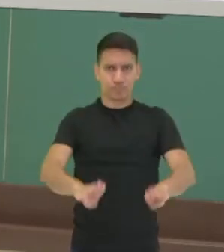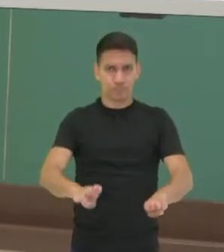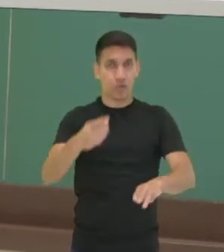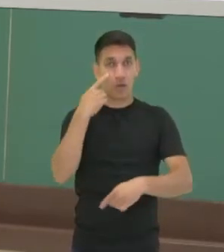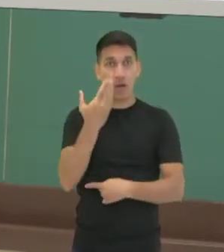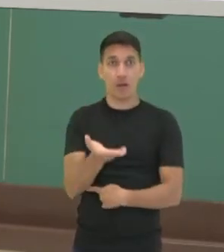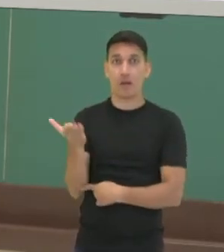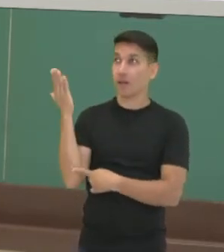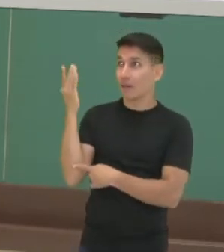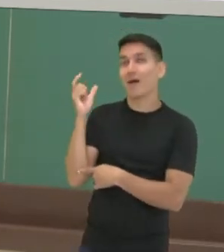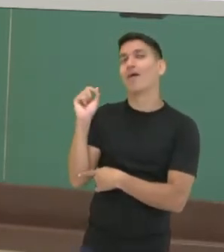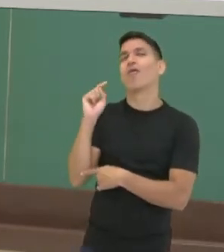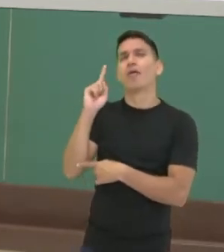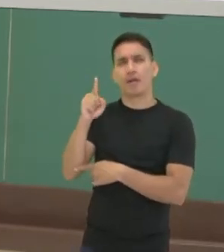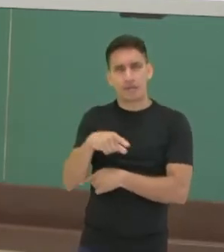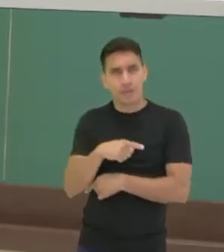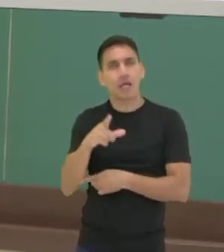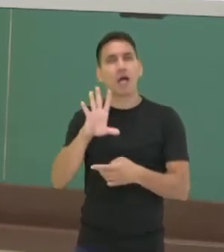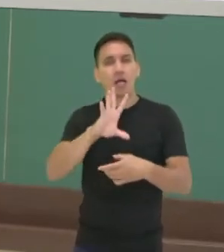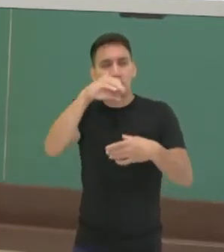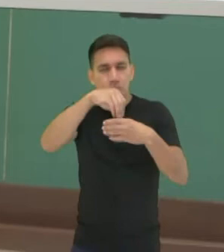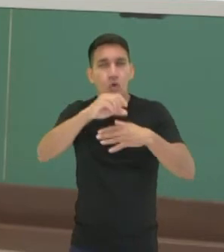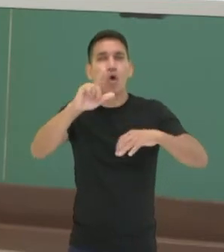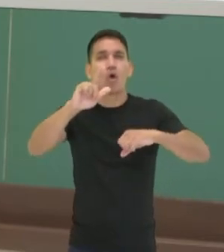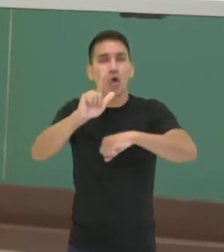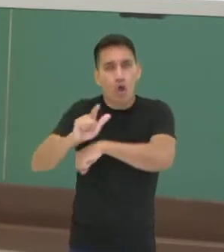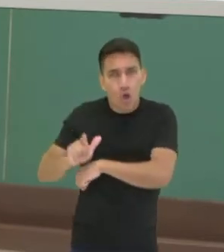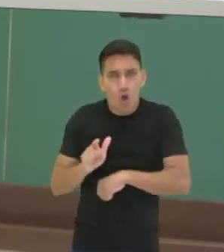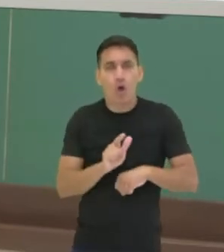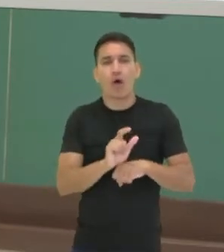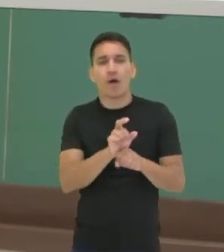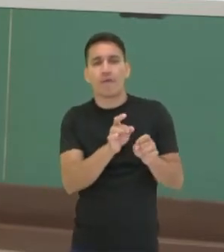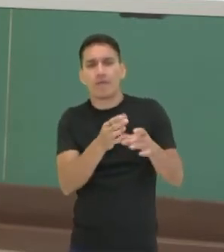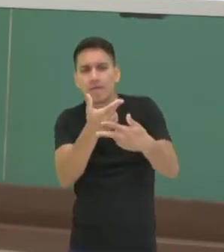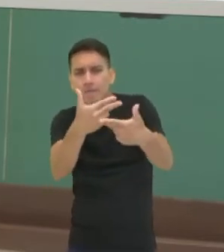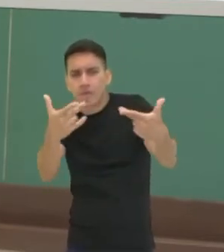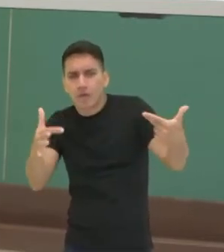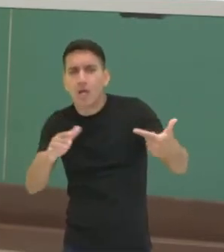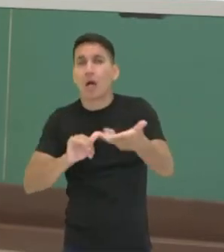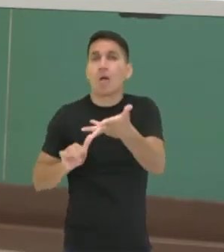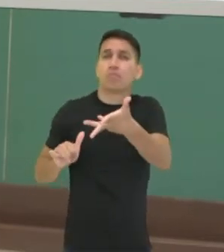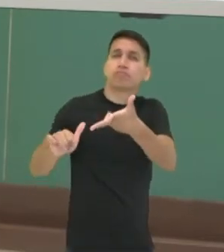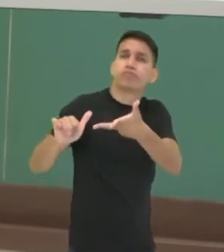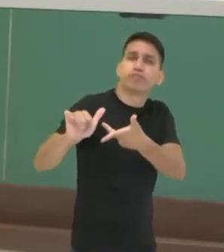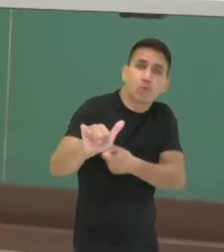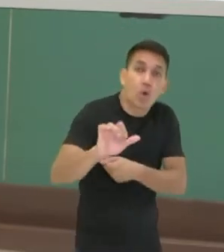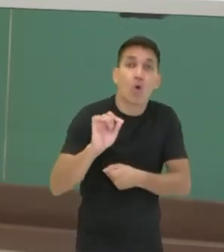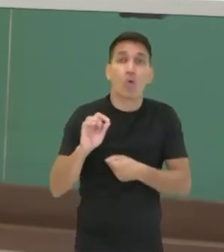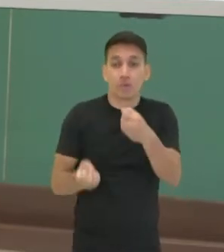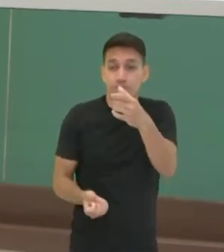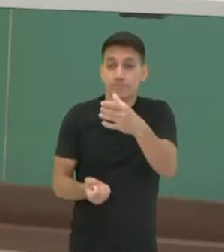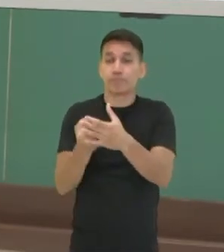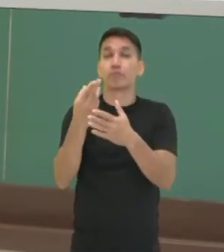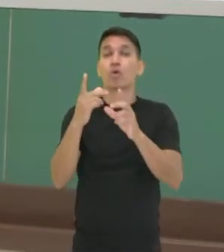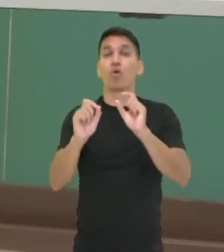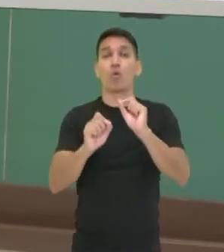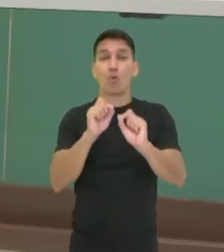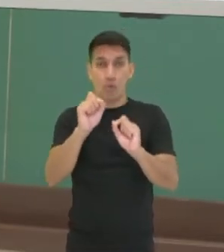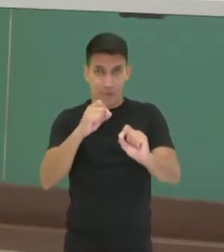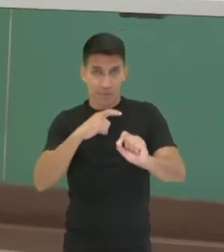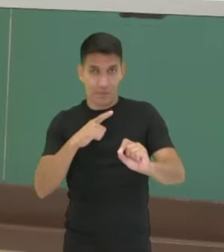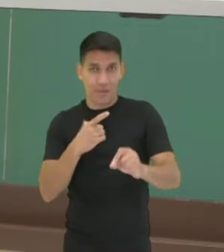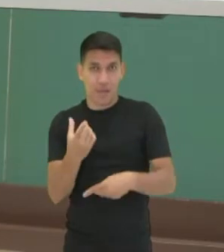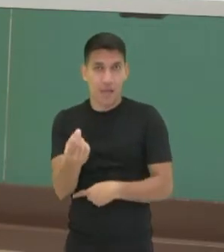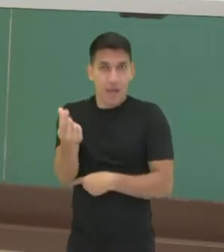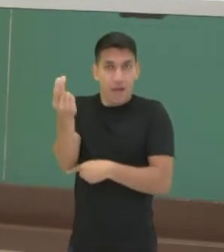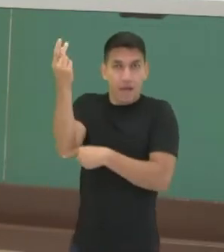Cruz. E lá tem o Museu Egípcio e muitos outros elementos que compõem a antiga